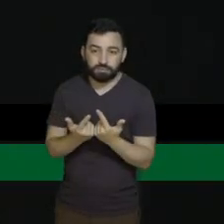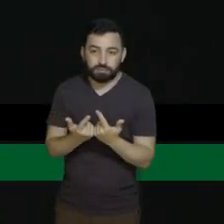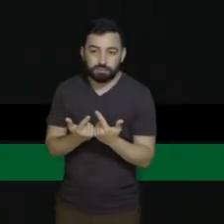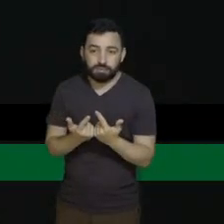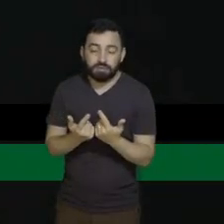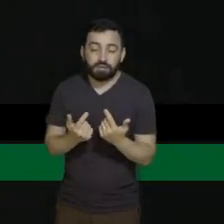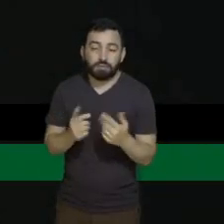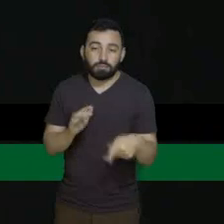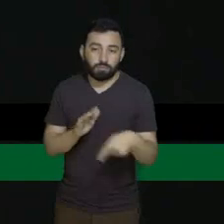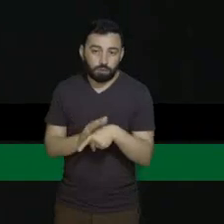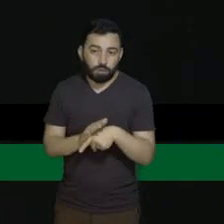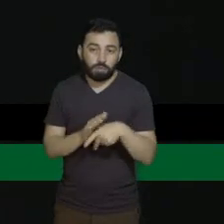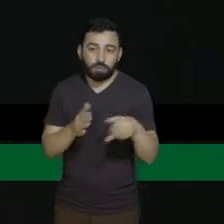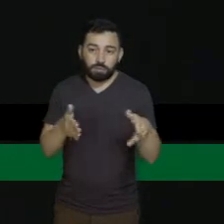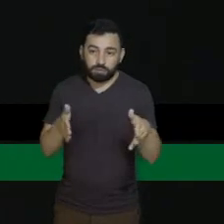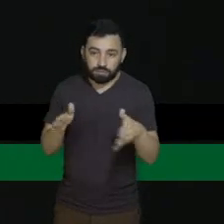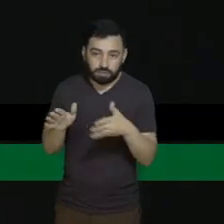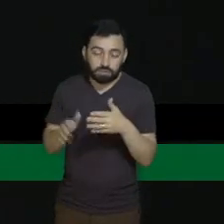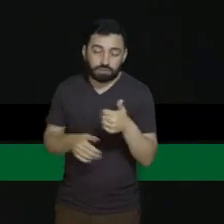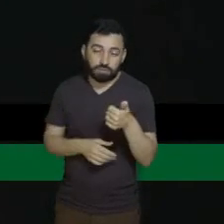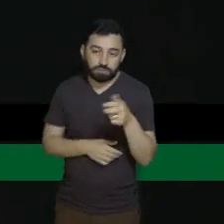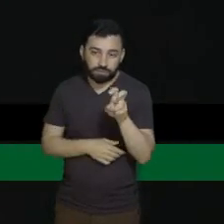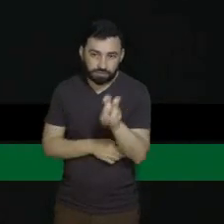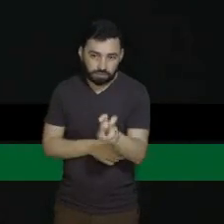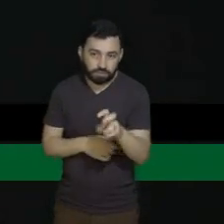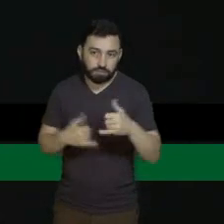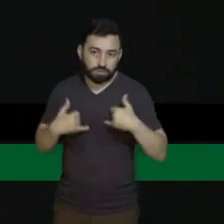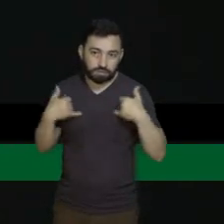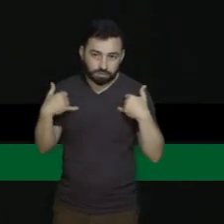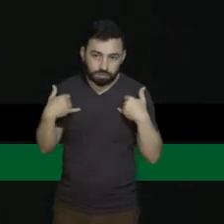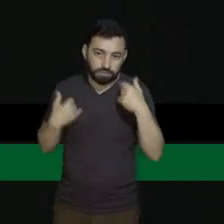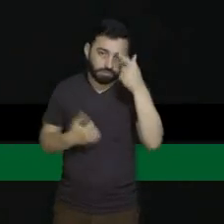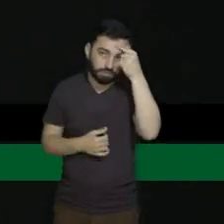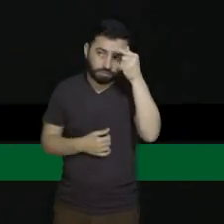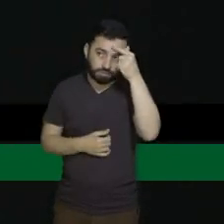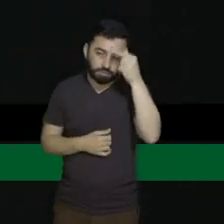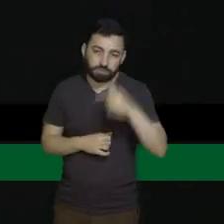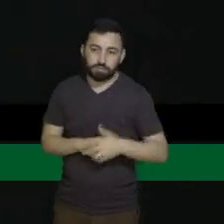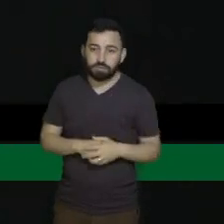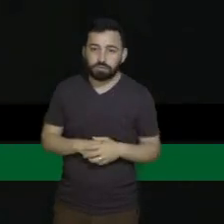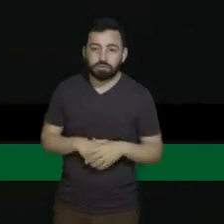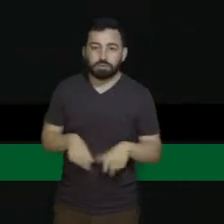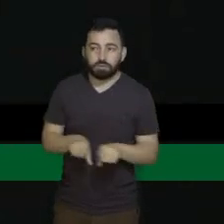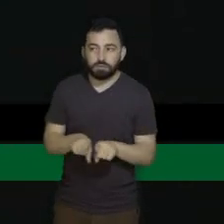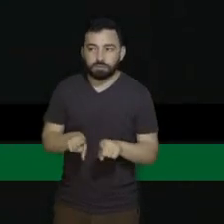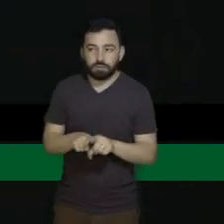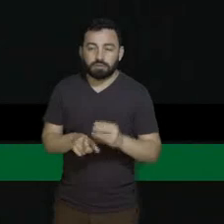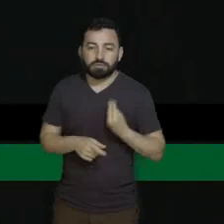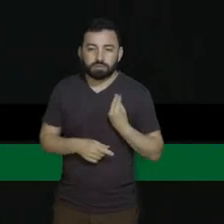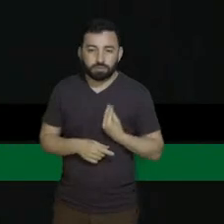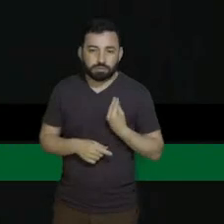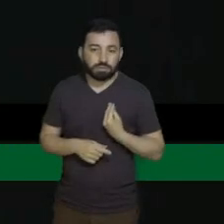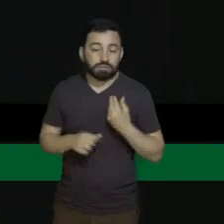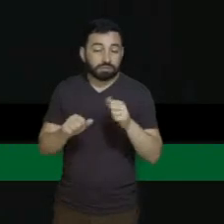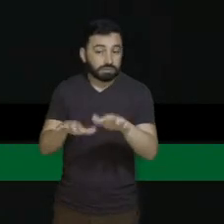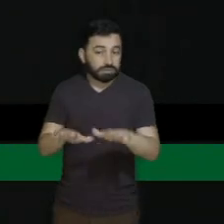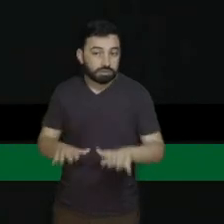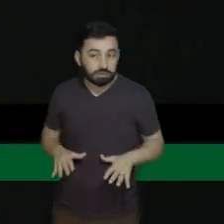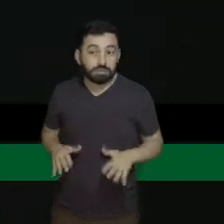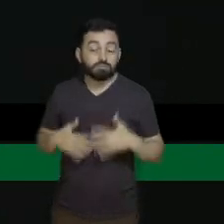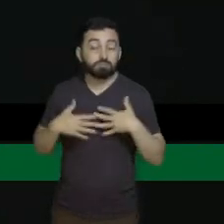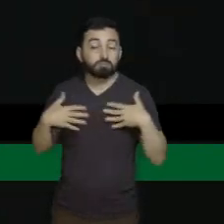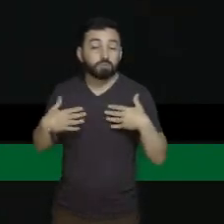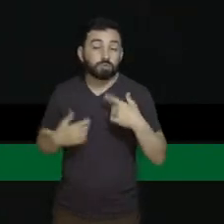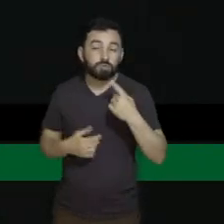da passagem do 15º aniversário da nossa universidade, com a realização de uma sessão solene no último